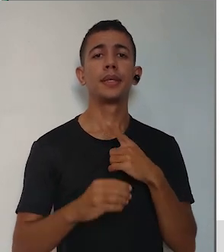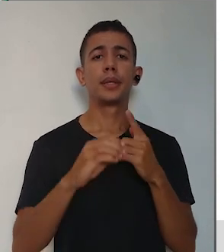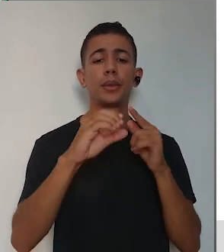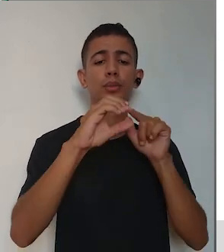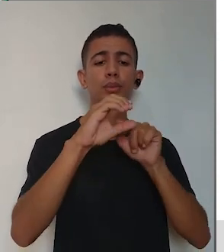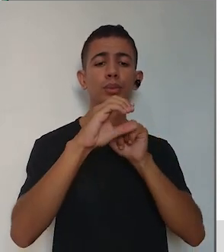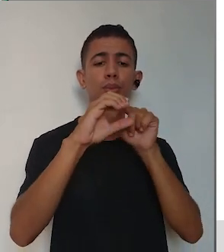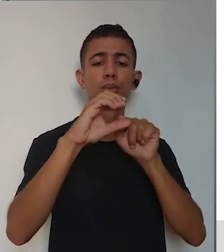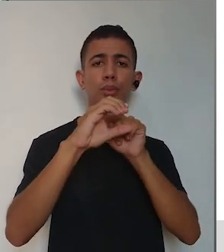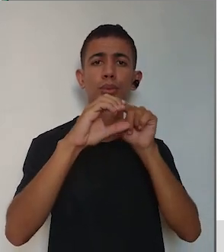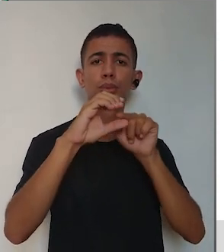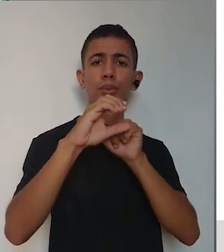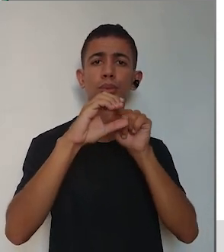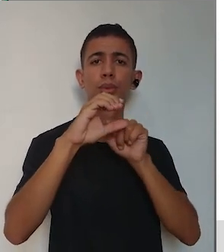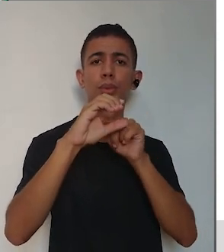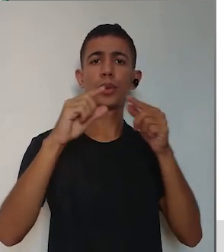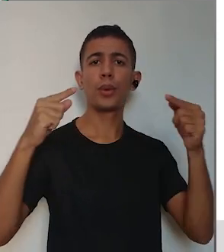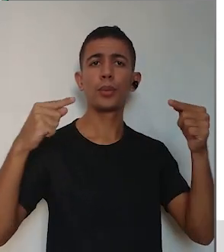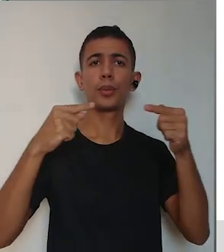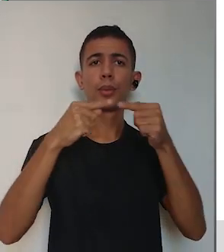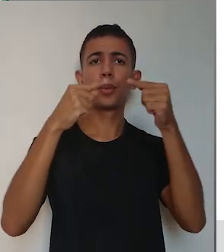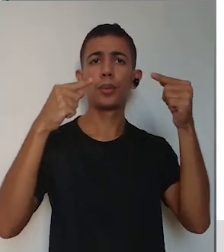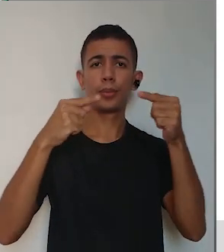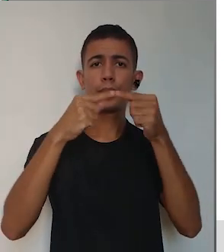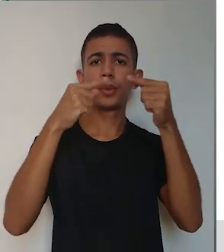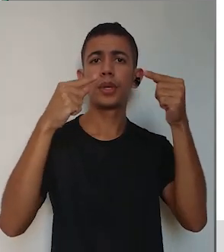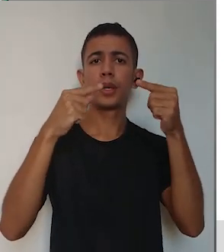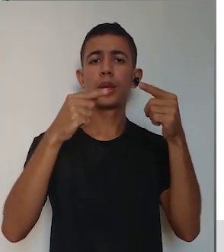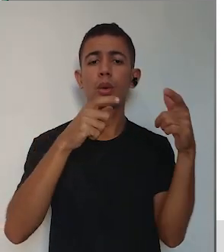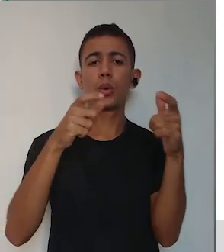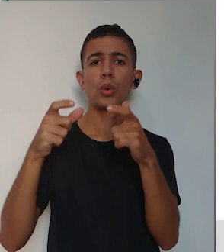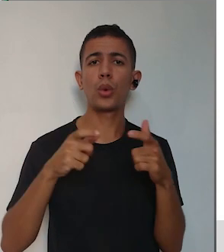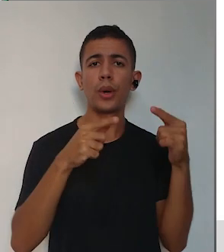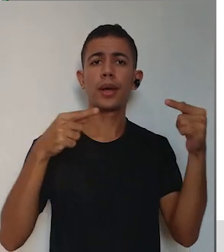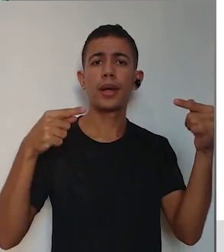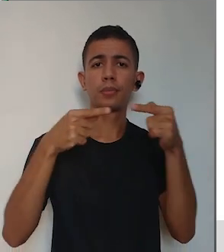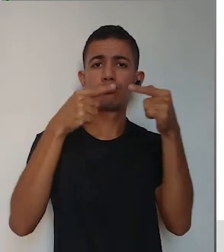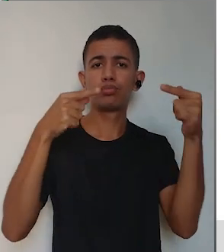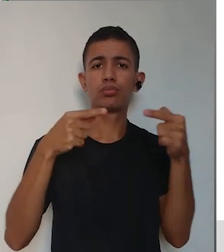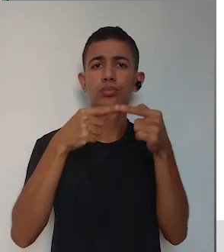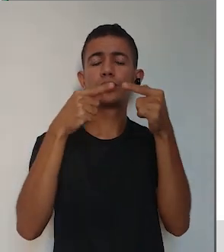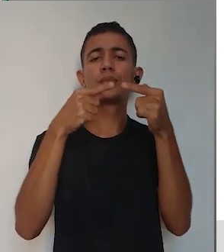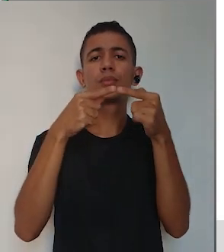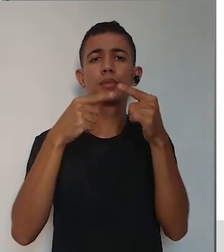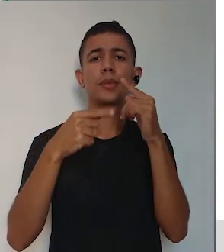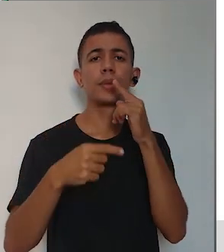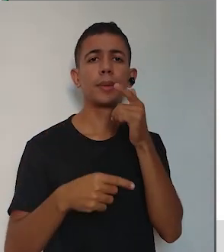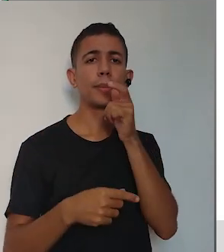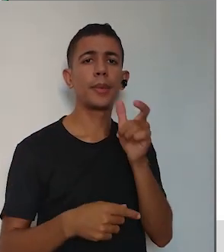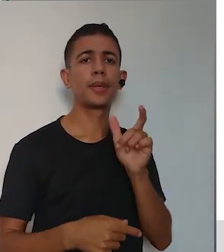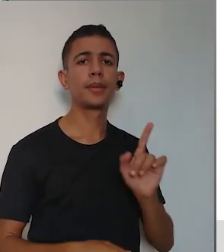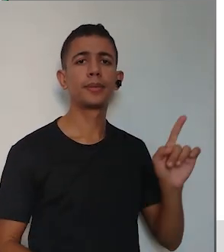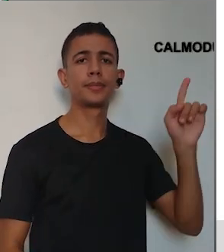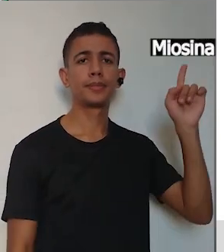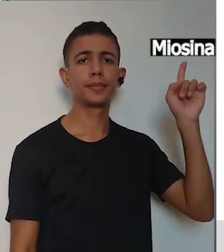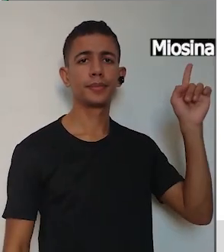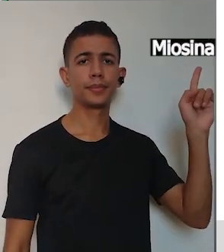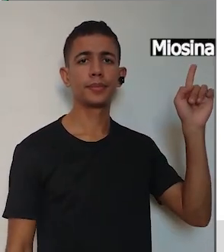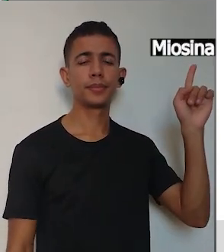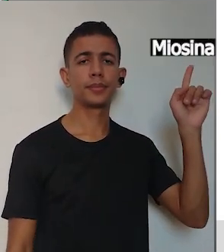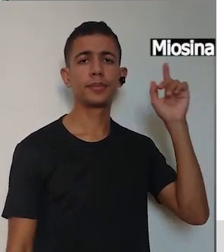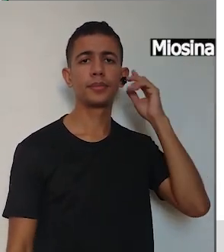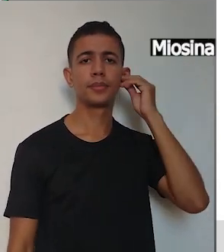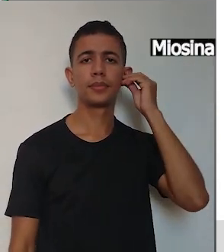fosforilação da cabeça livre da miosina para a ligação da actina com o seu local de ligação